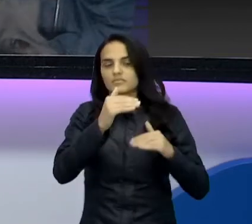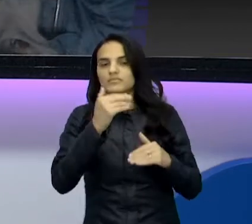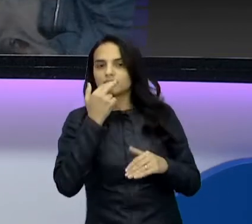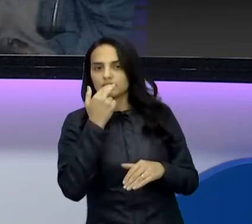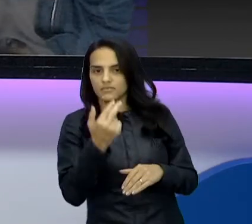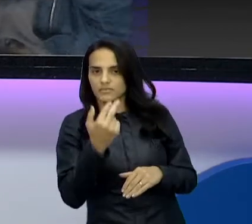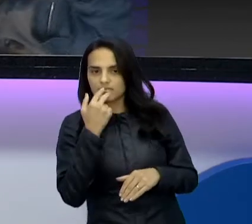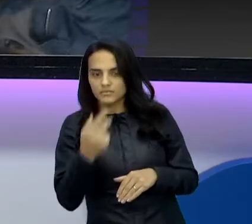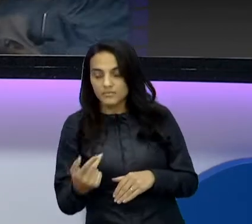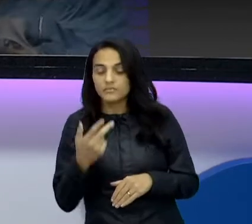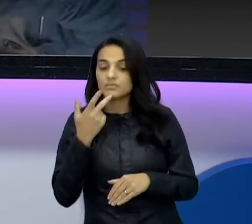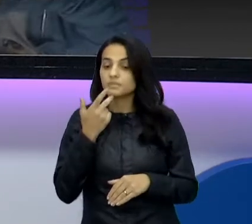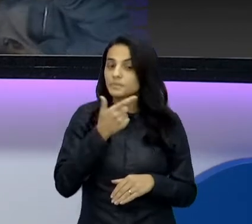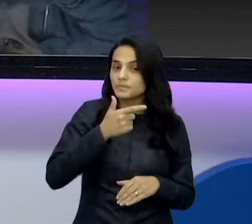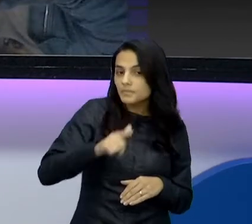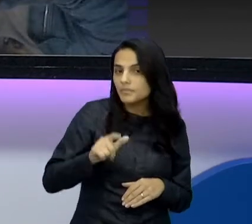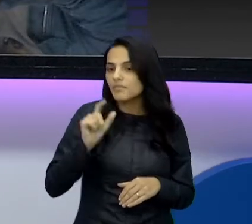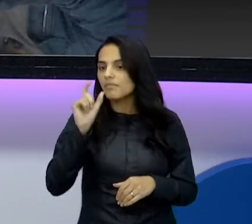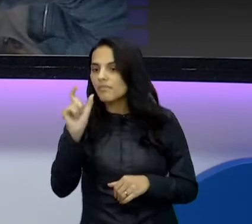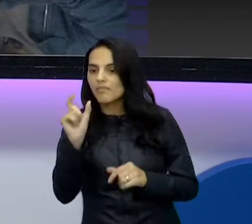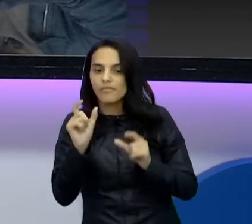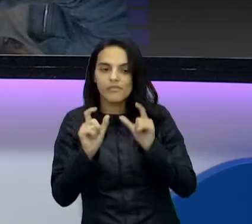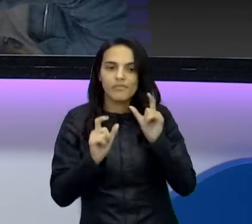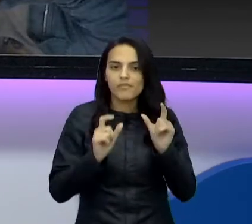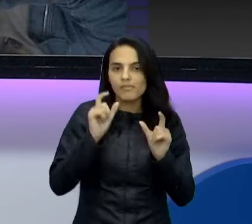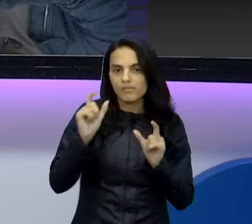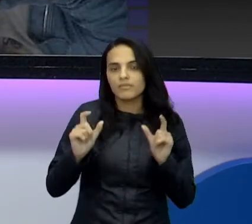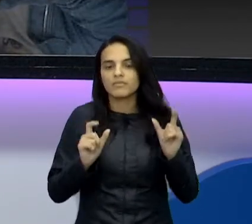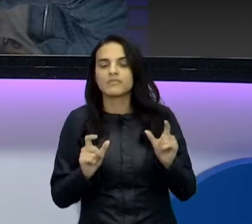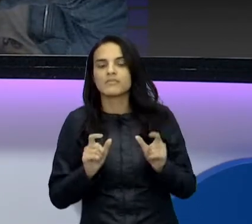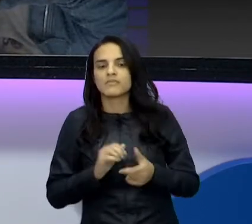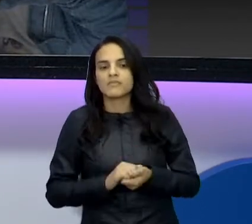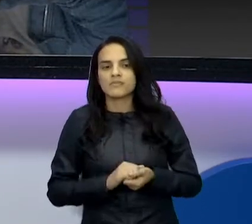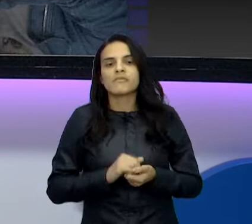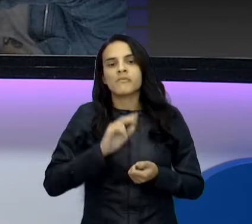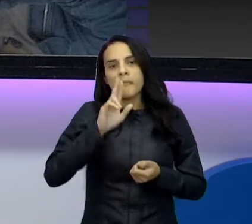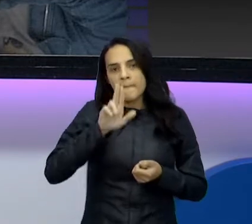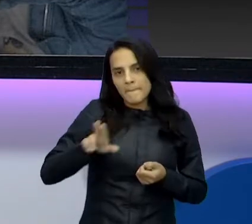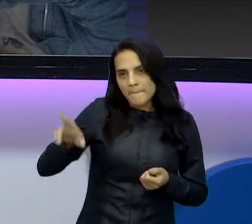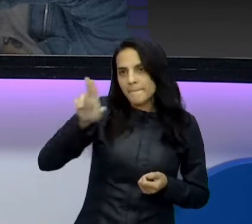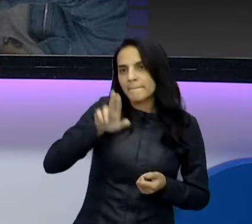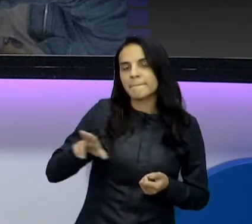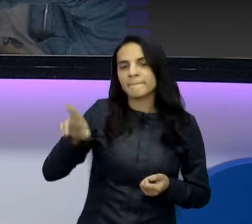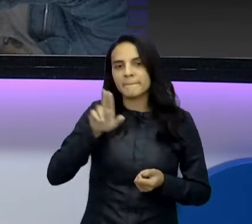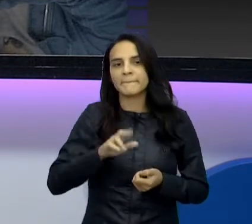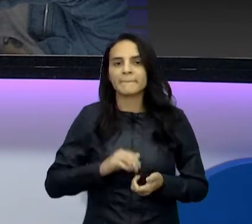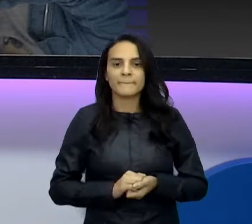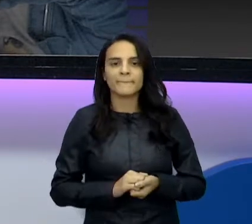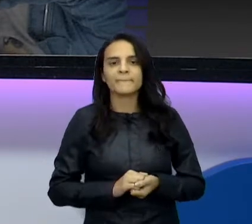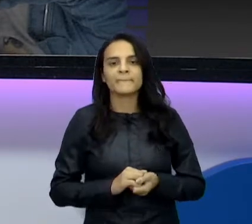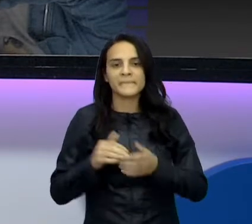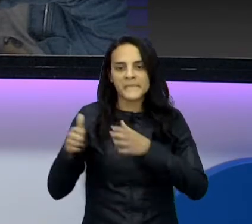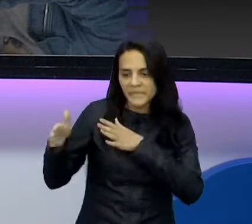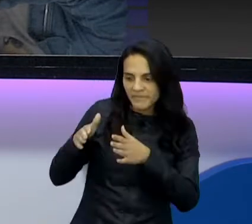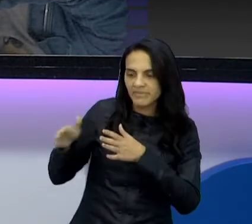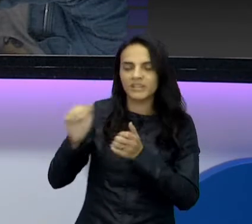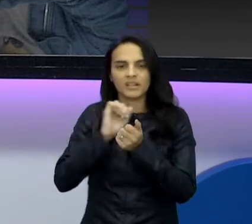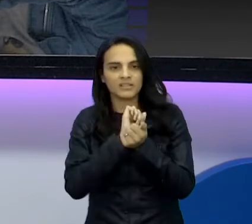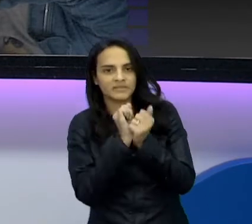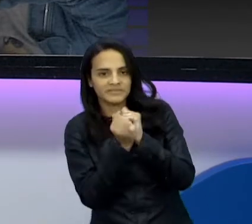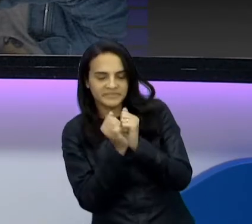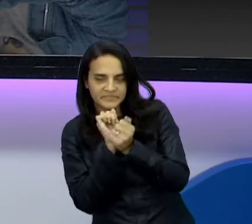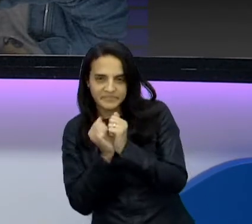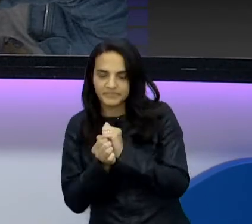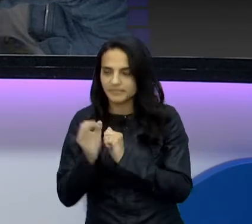e reforçar palavras, né, que foram utilizadas ali no período da escravização.